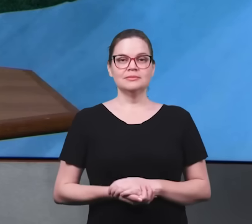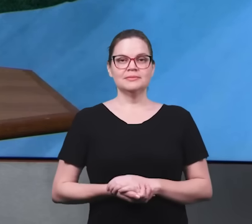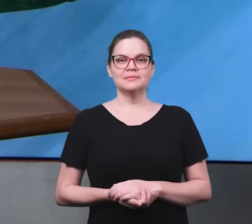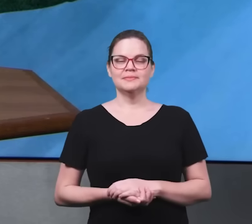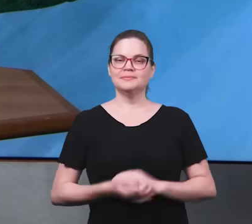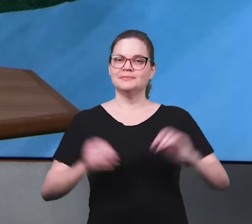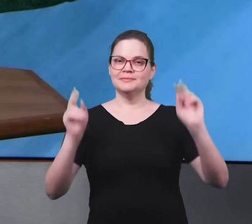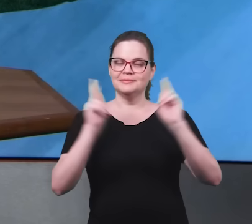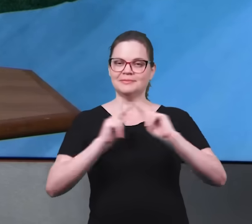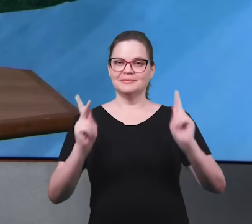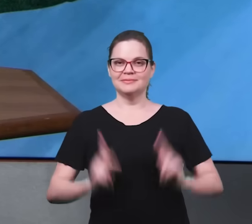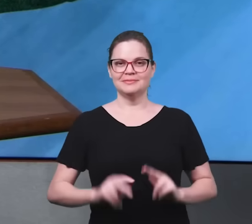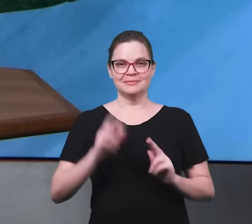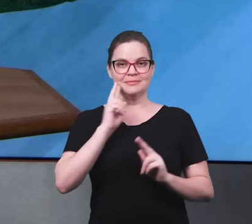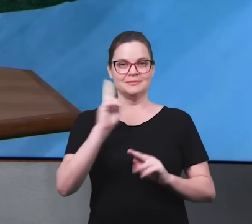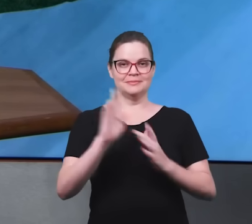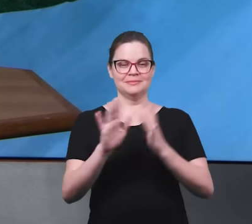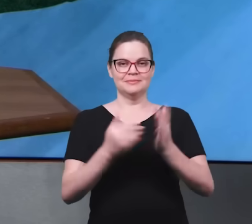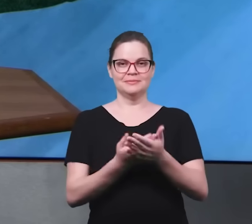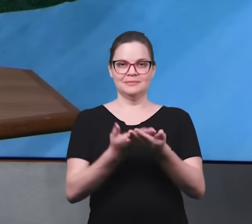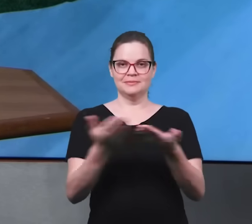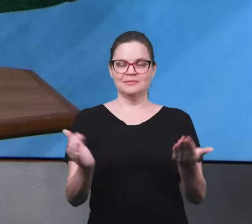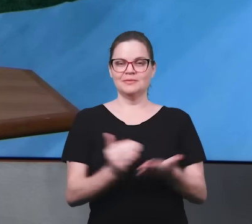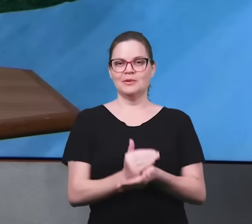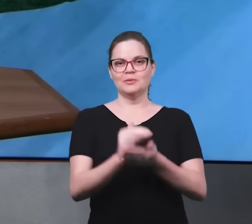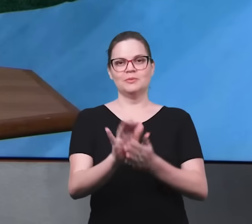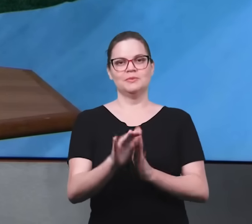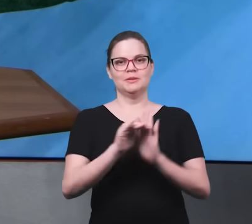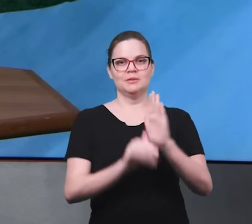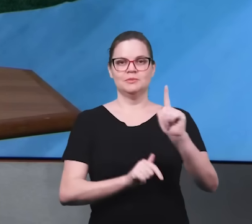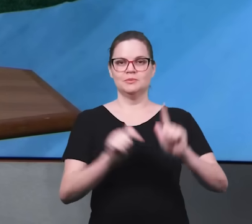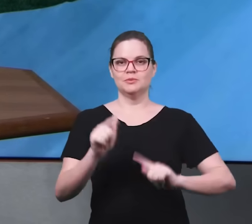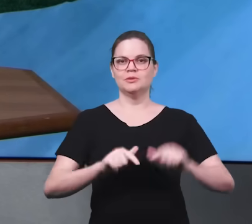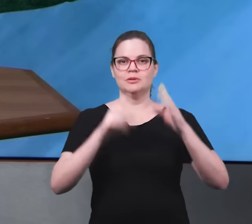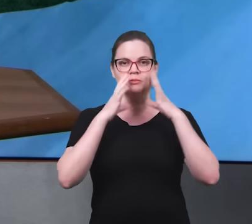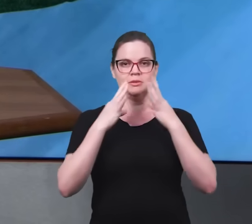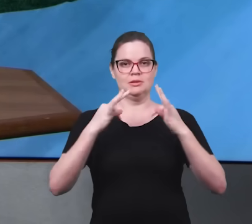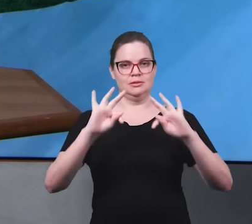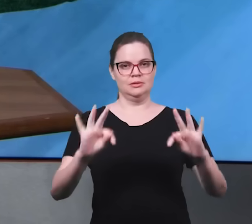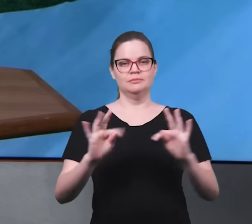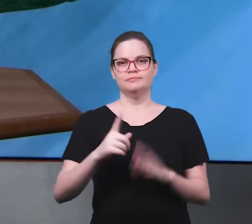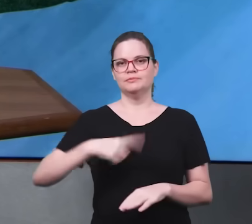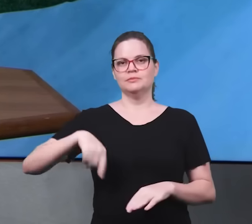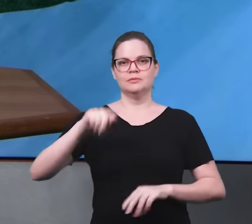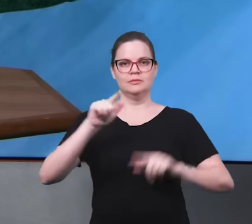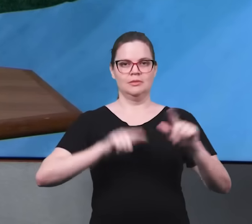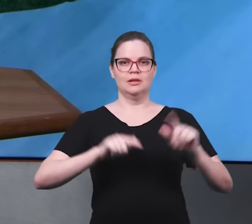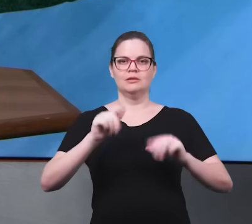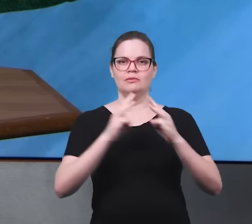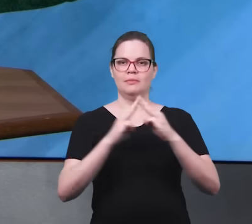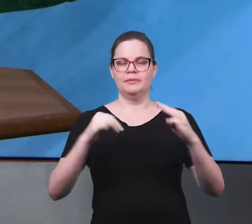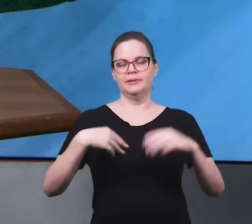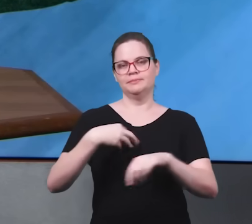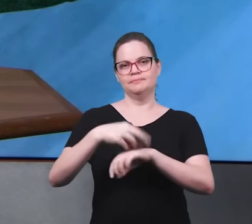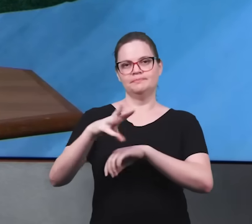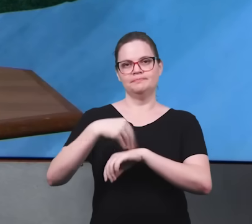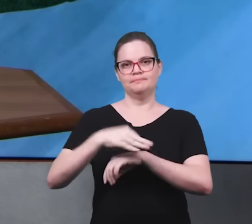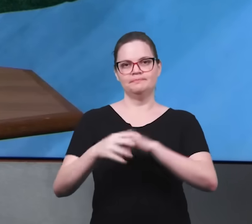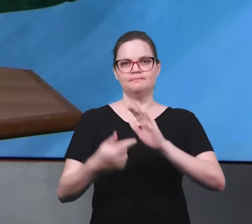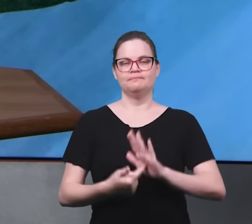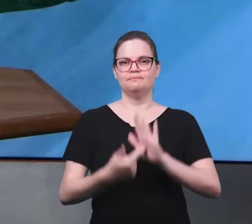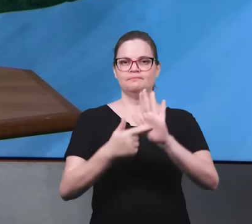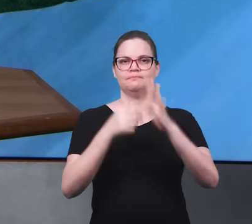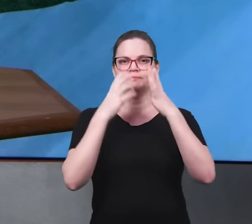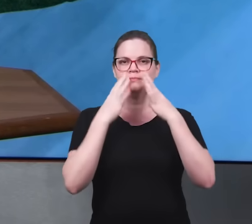A paz do Senhor Jesus. Programa Testemunho, transmitido pela TV Manaim, onde relatamos